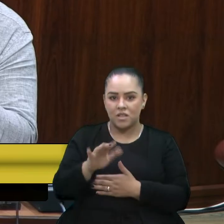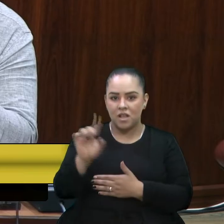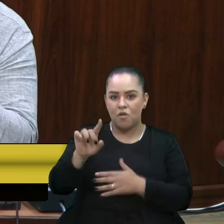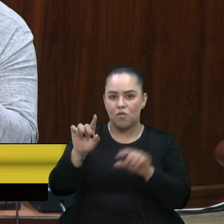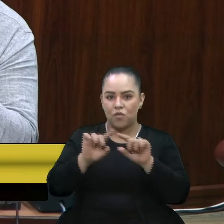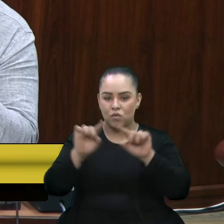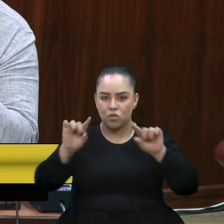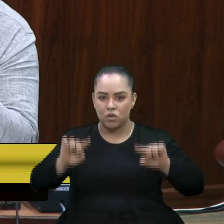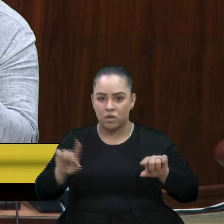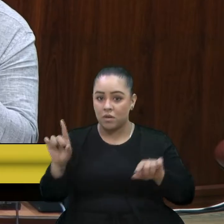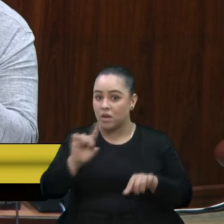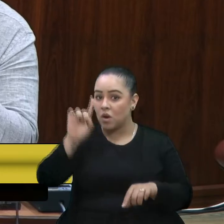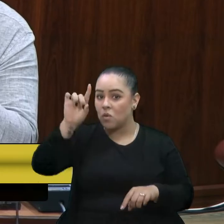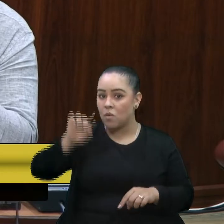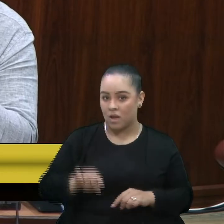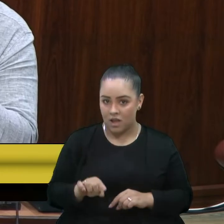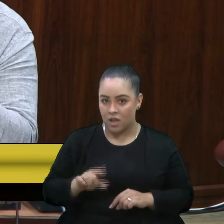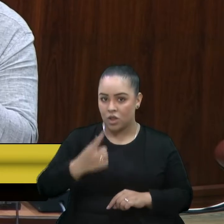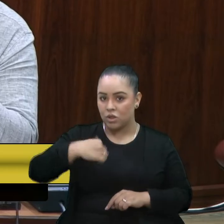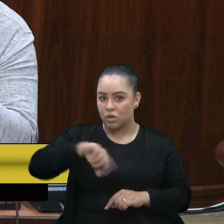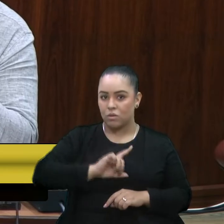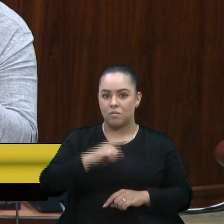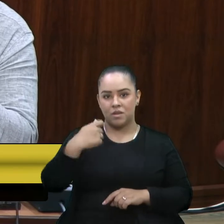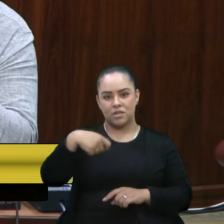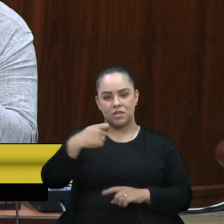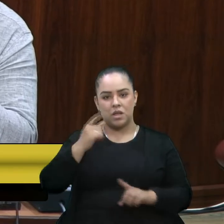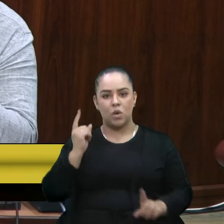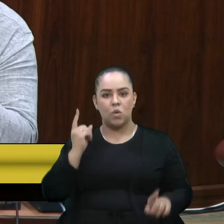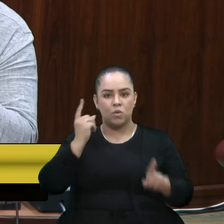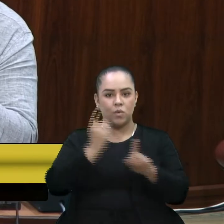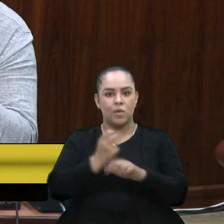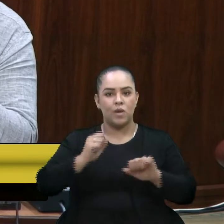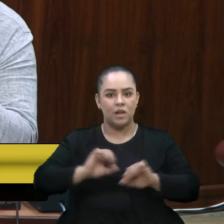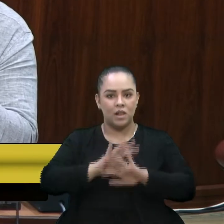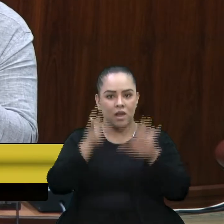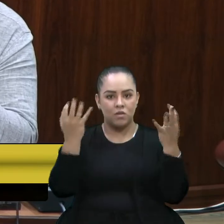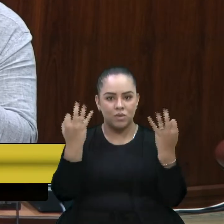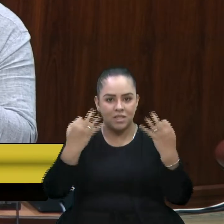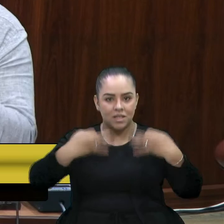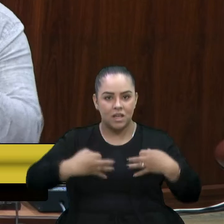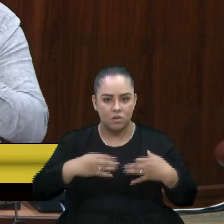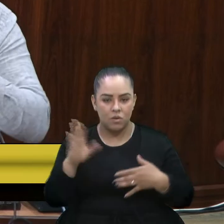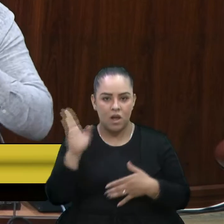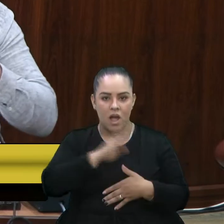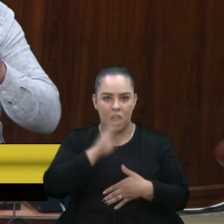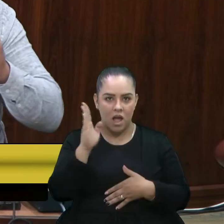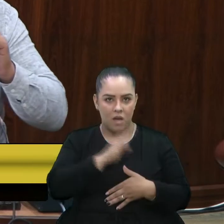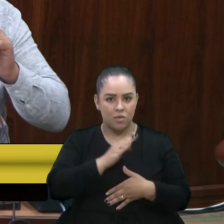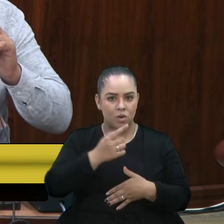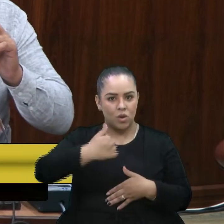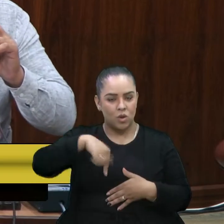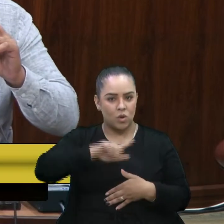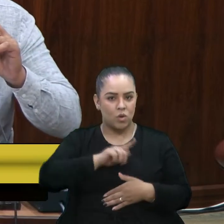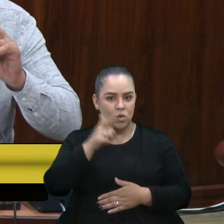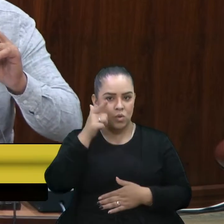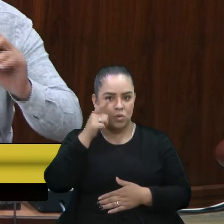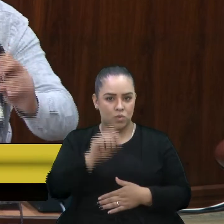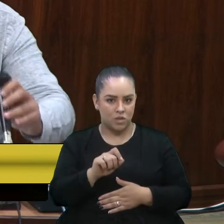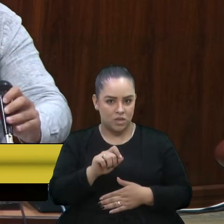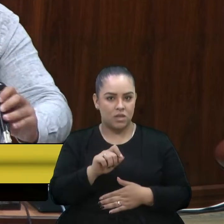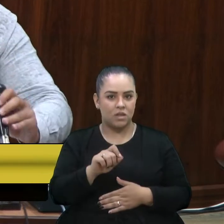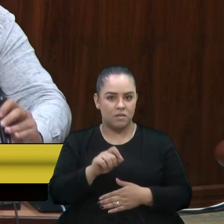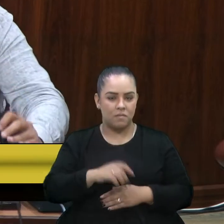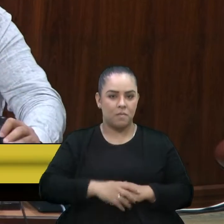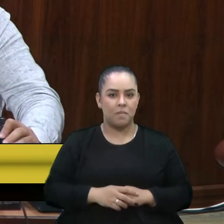são. Nós precisamos encontrar alternativas claras, objetivas e ágeis para que consiga sair desse problema.